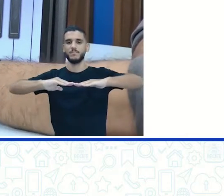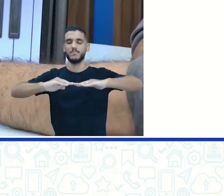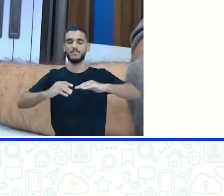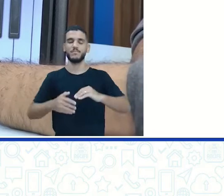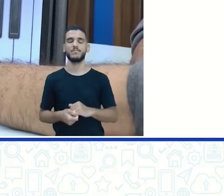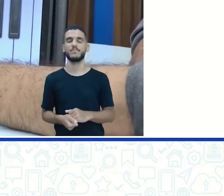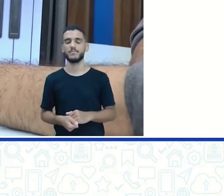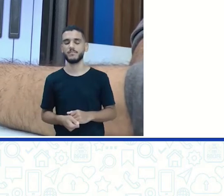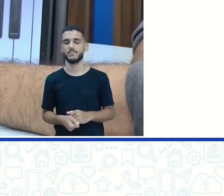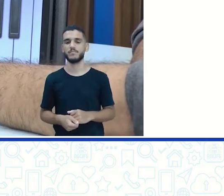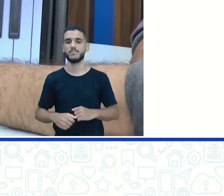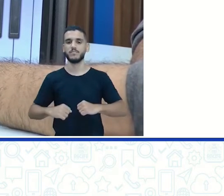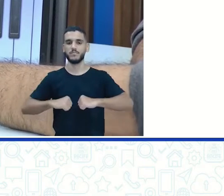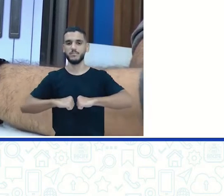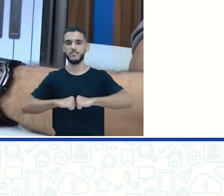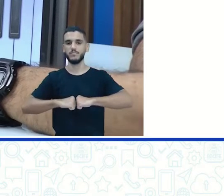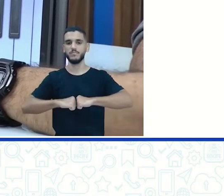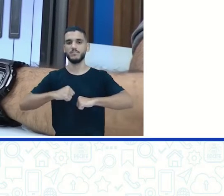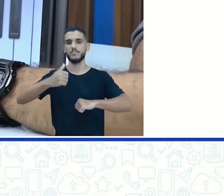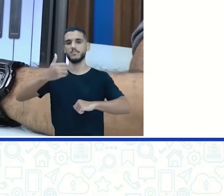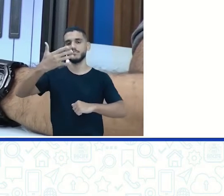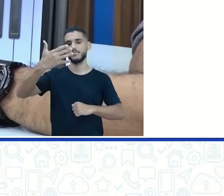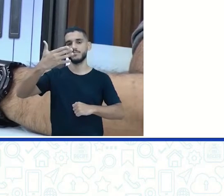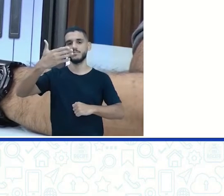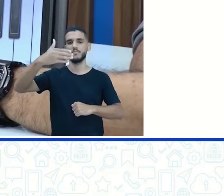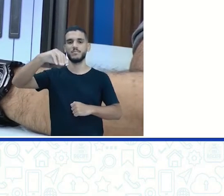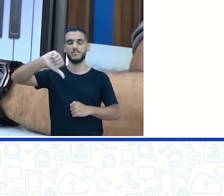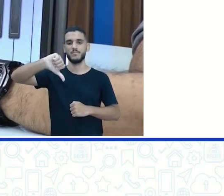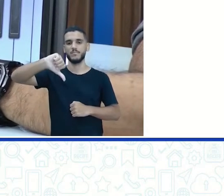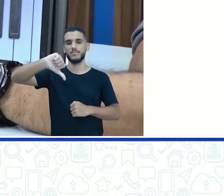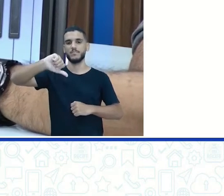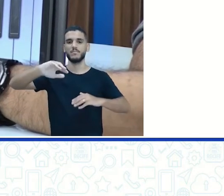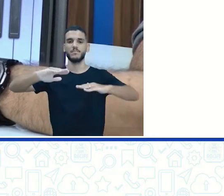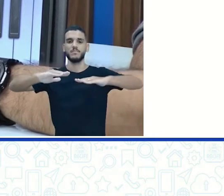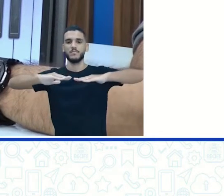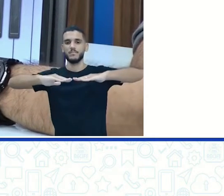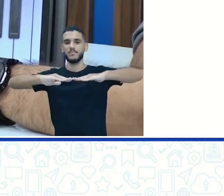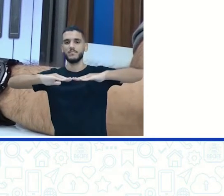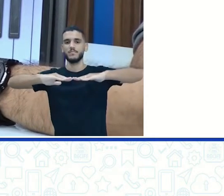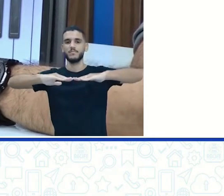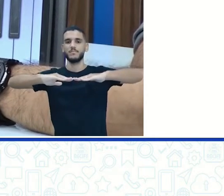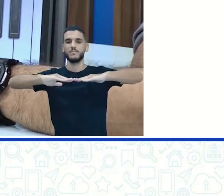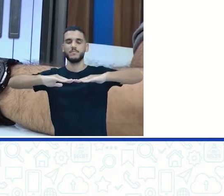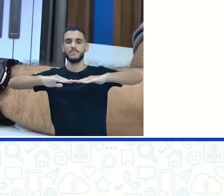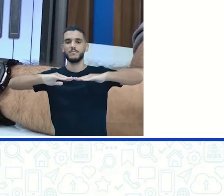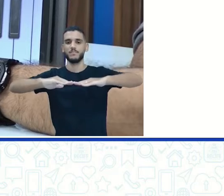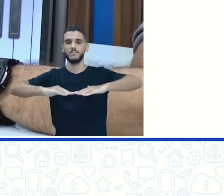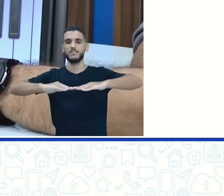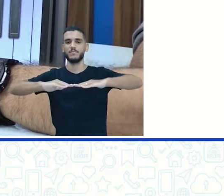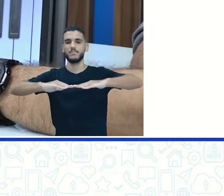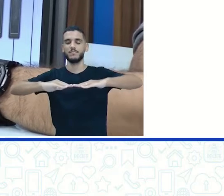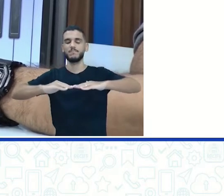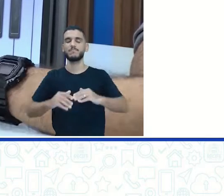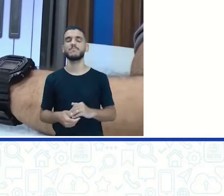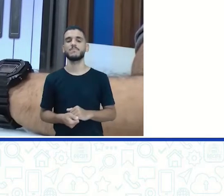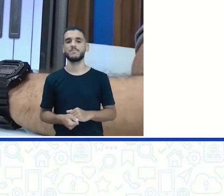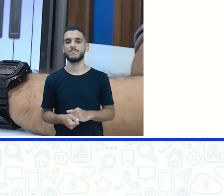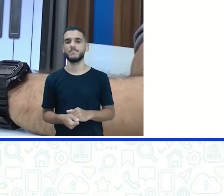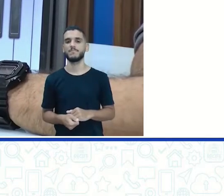Ó, de novo. Dó, Sol, Fá, Mi, Mi, Mi.